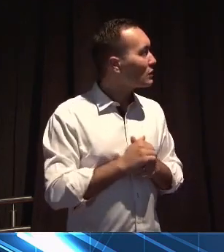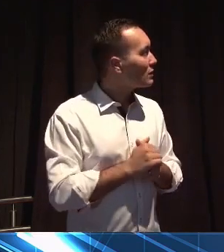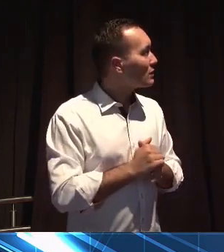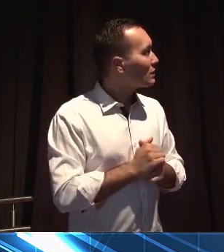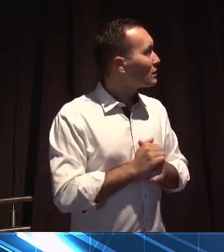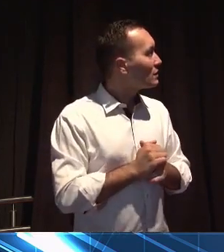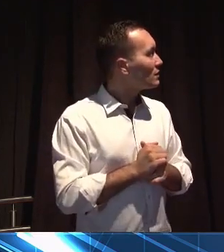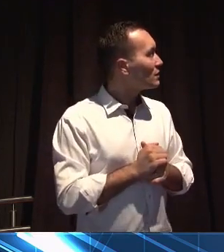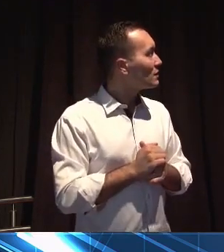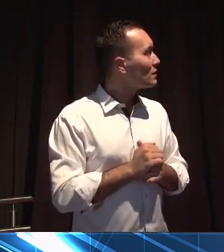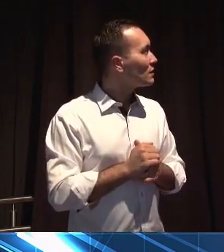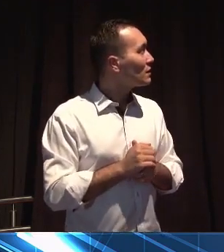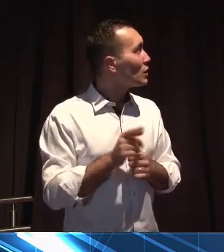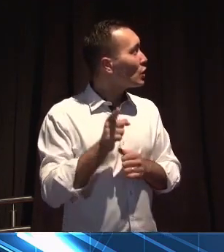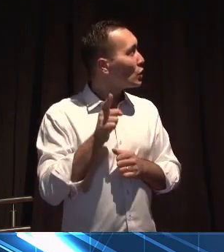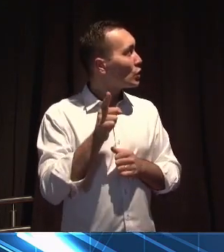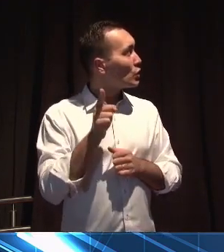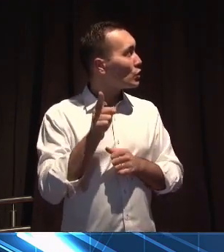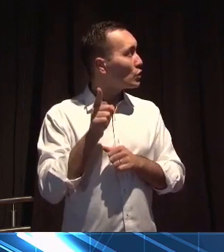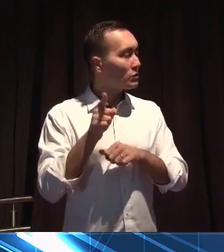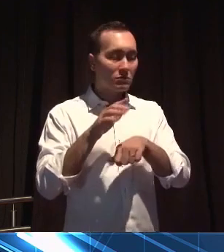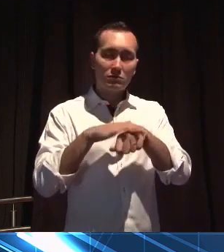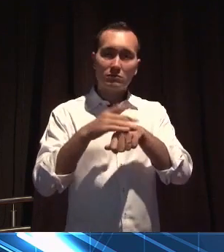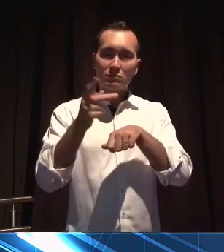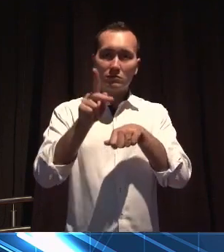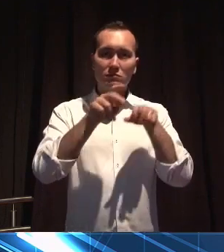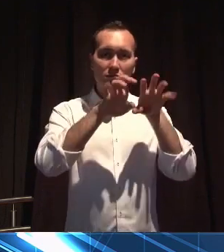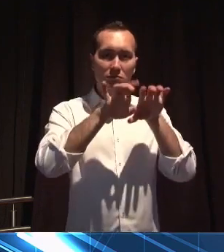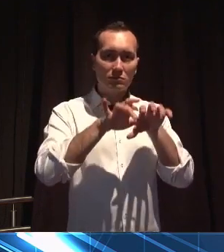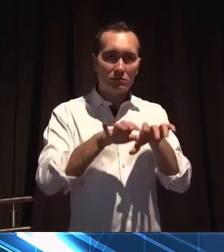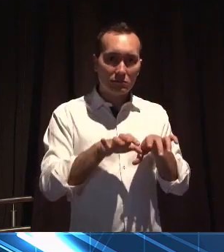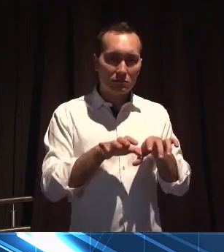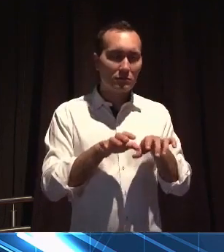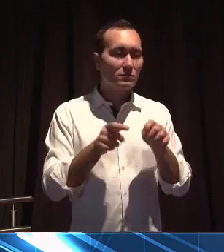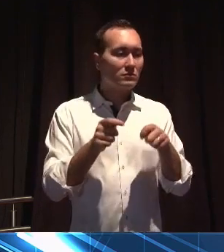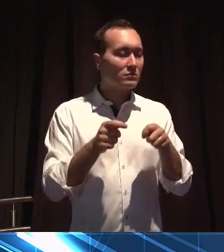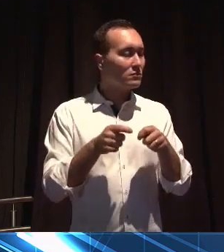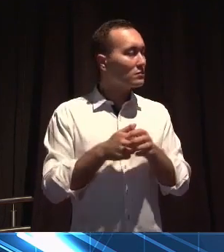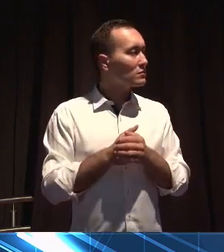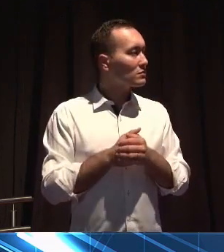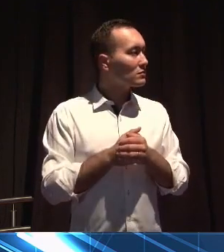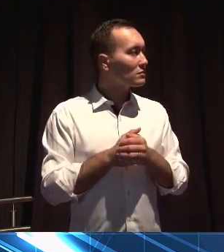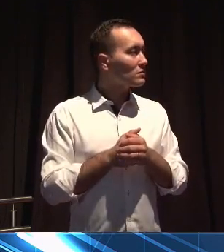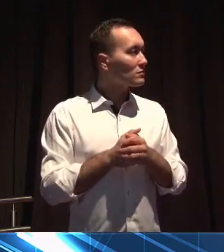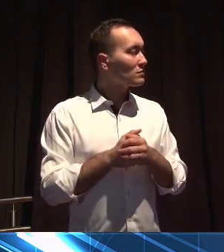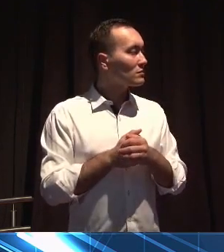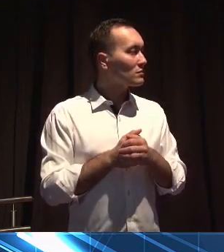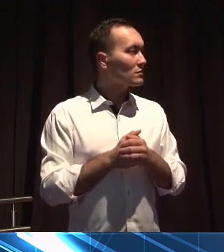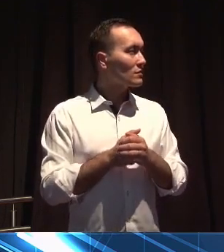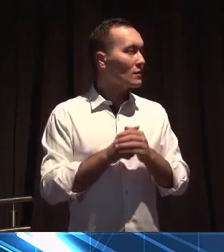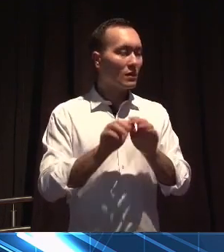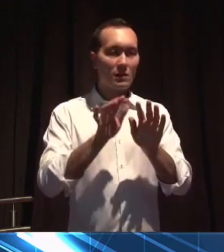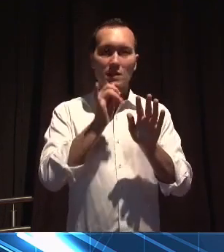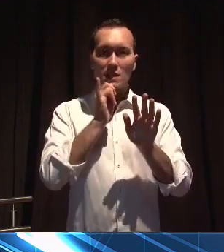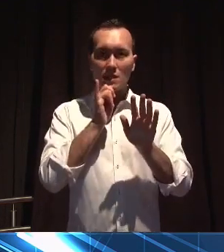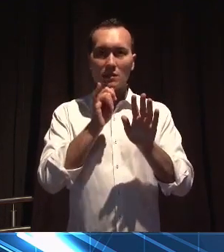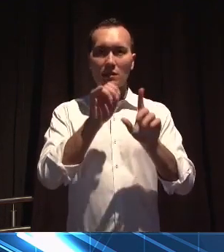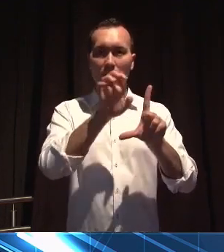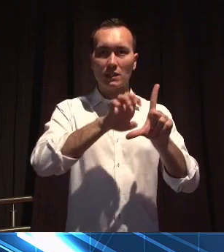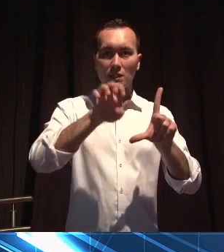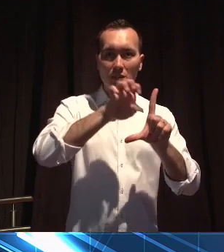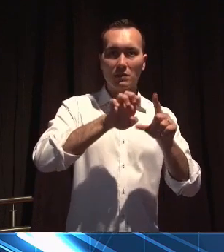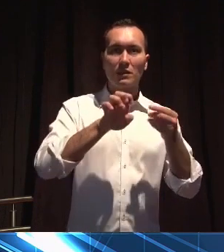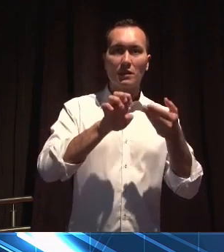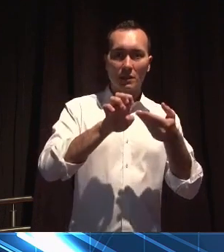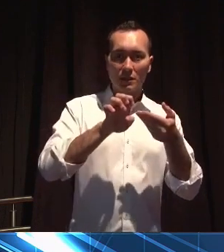expõe os gathers Então seria uma interface e-book só para leitura por exemplo e o e-book implementaria e-book só para leitura tem gather tem seta